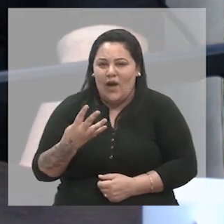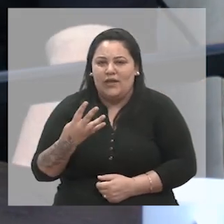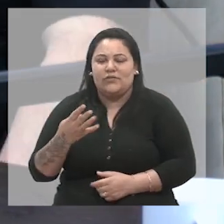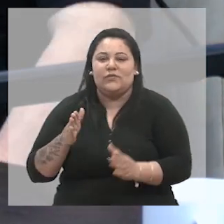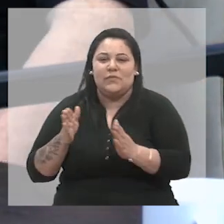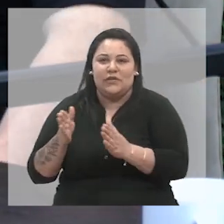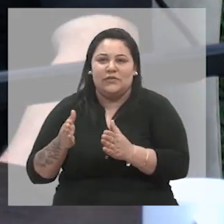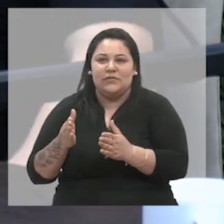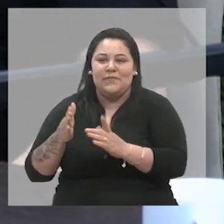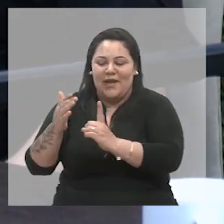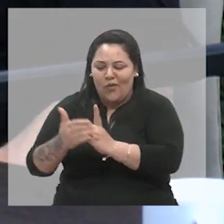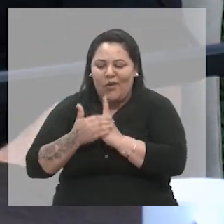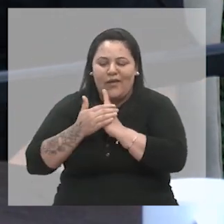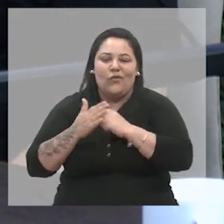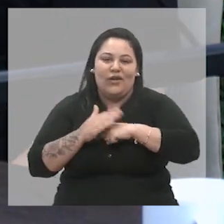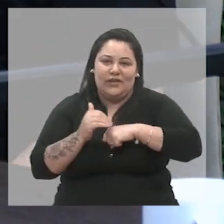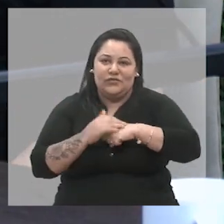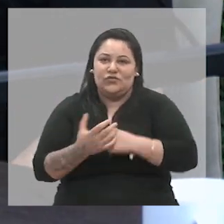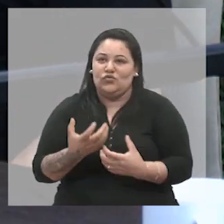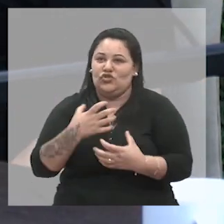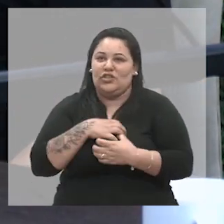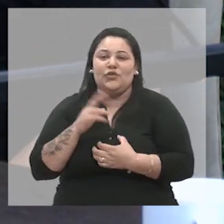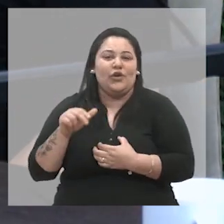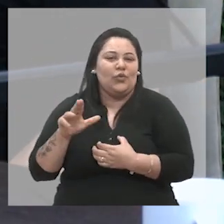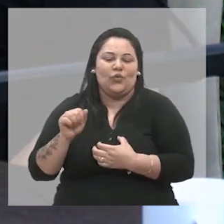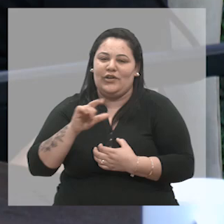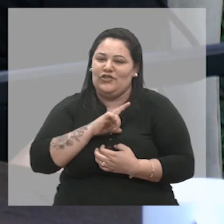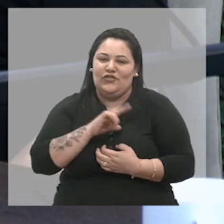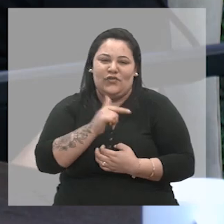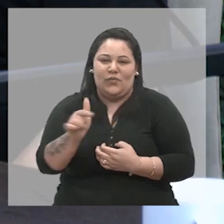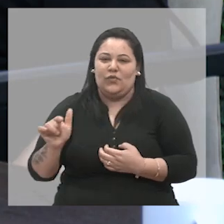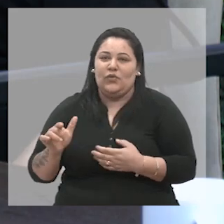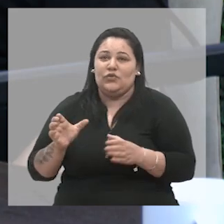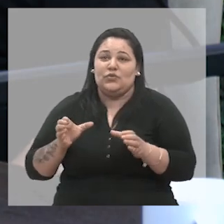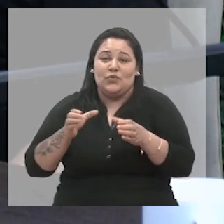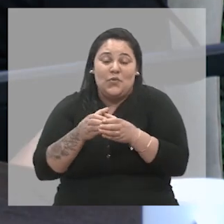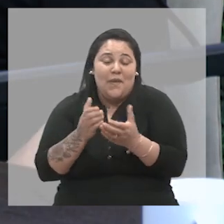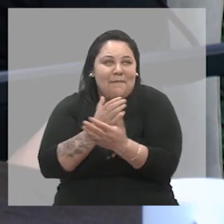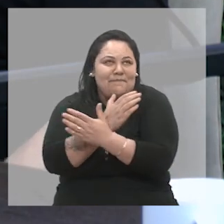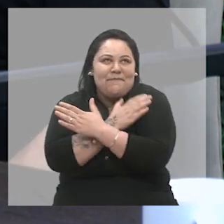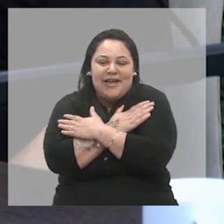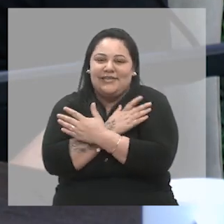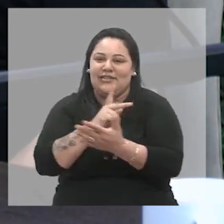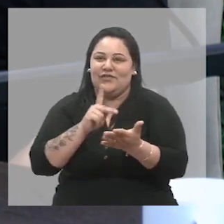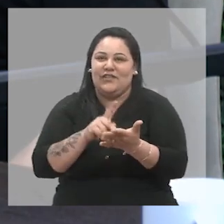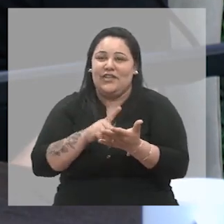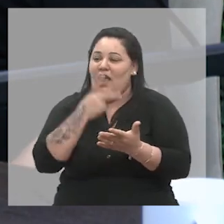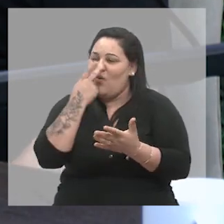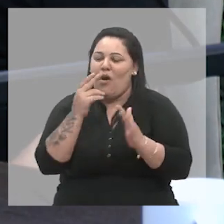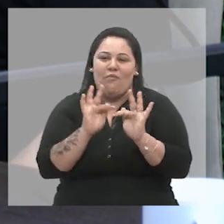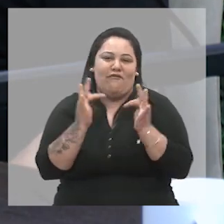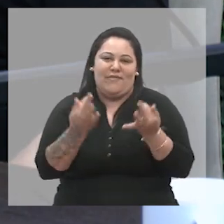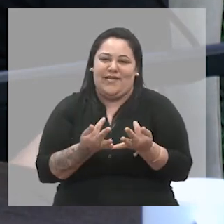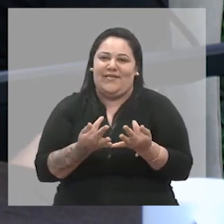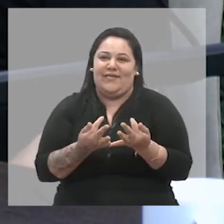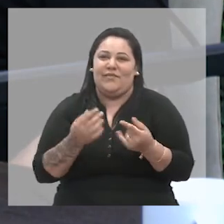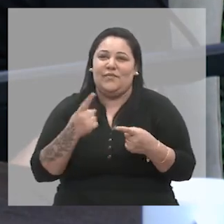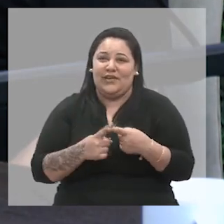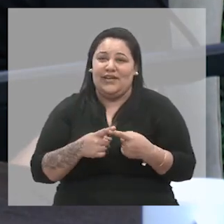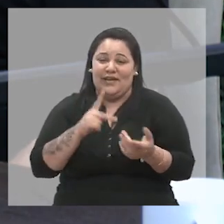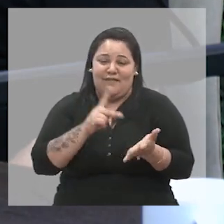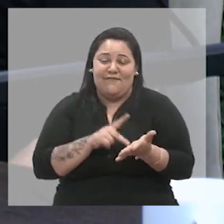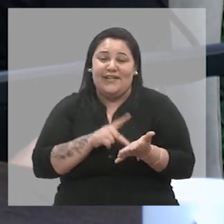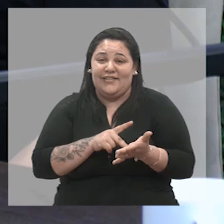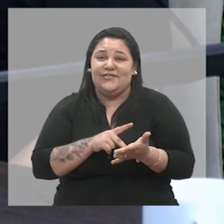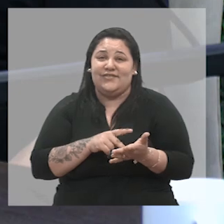época, me acolheu de uma forma, assim, que eu nunca tinha sido acolhido por outras equipes. Eles meio que me abraçaram, como se fosse uma família. Que, na verdade,